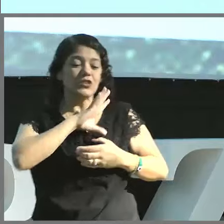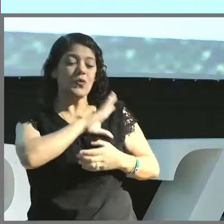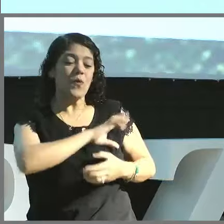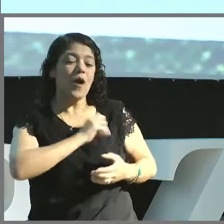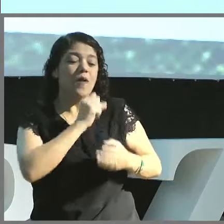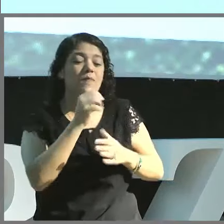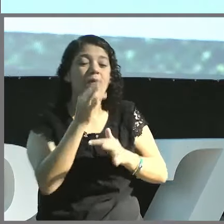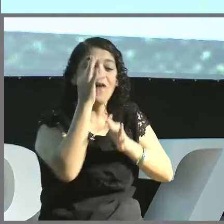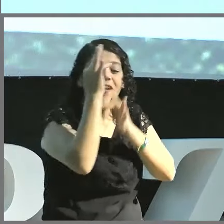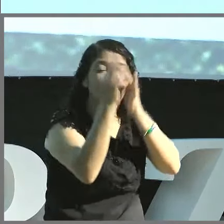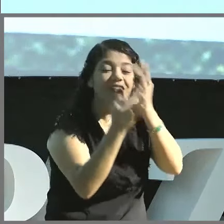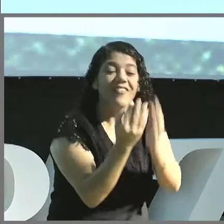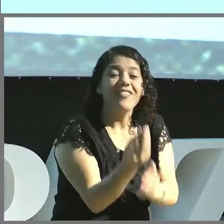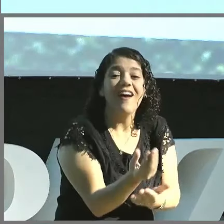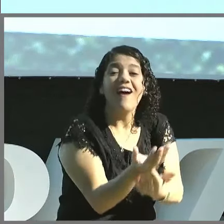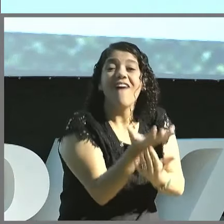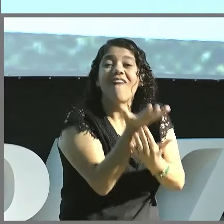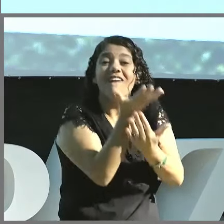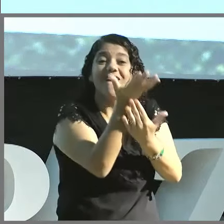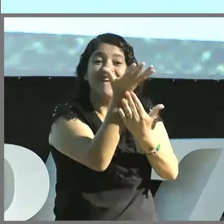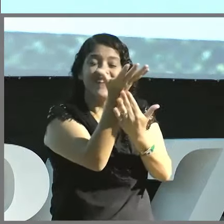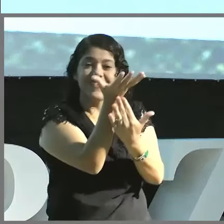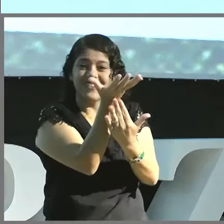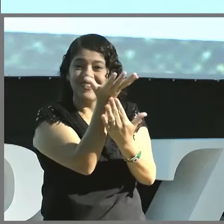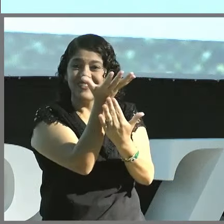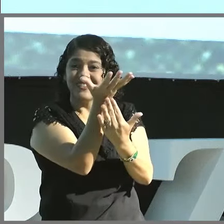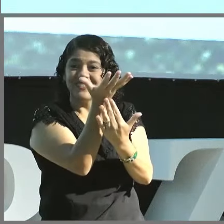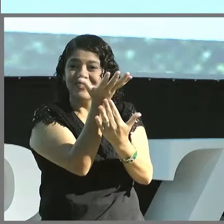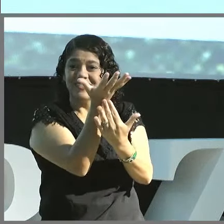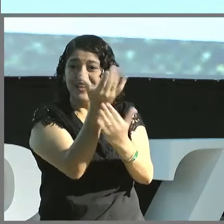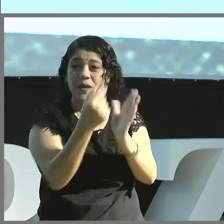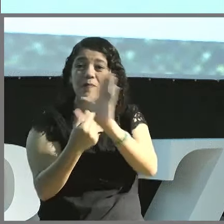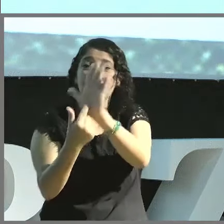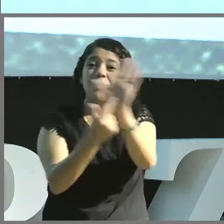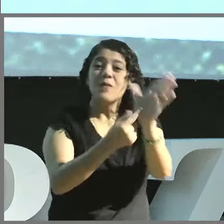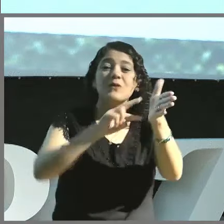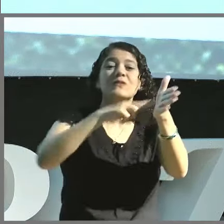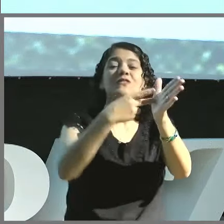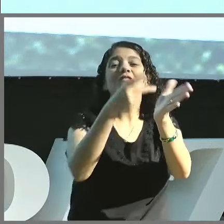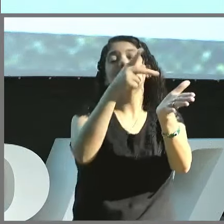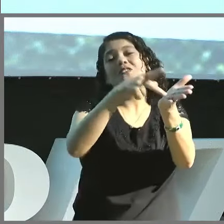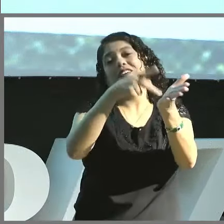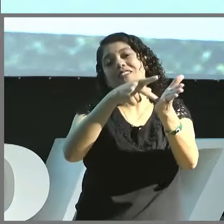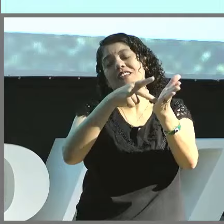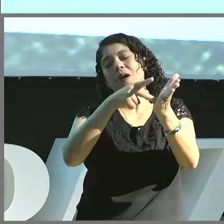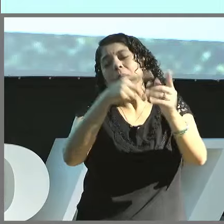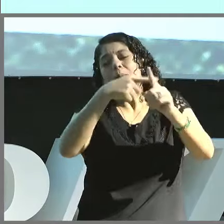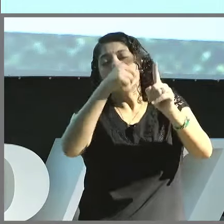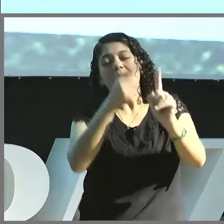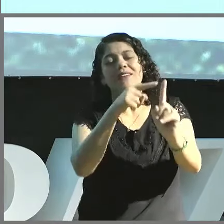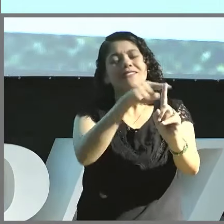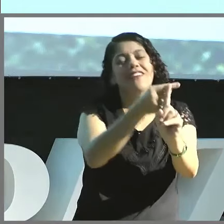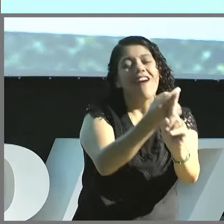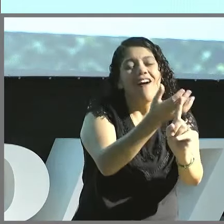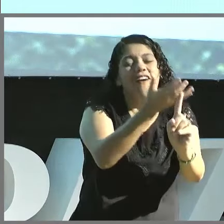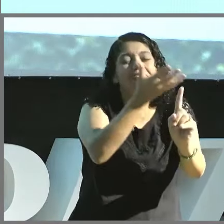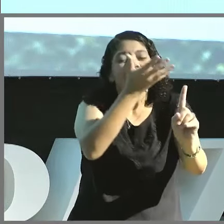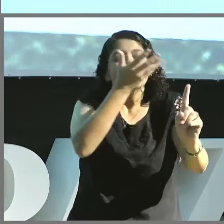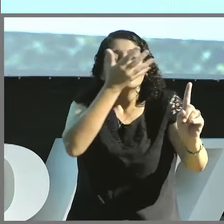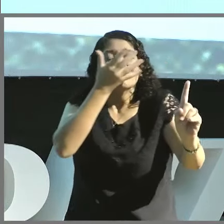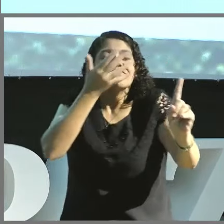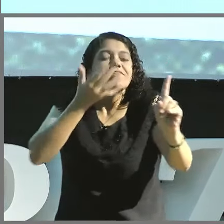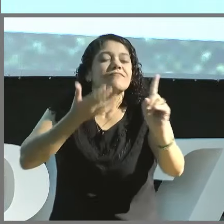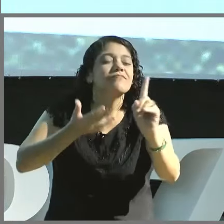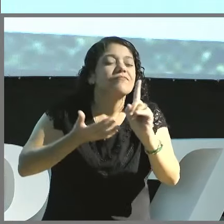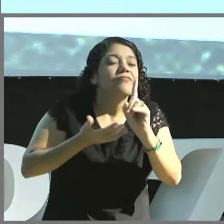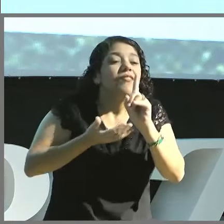esmaga aos pés a camomila, incensando o ar com seu doce perfume. Vem comigo